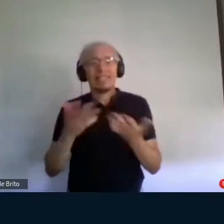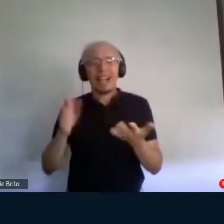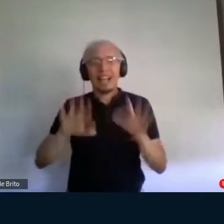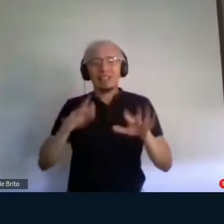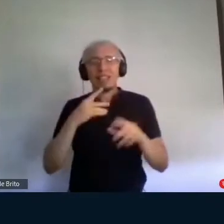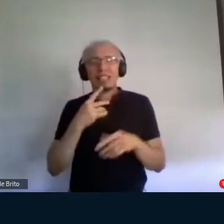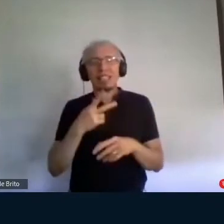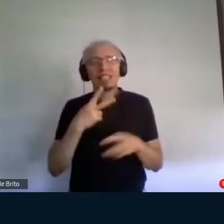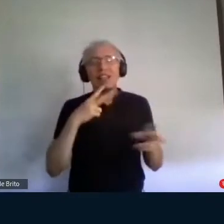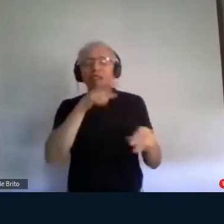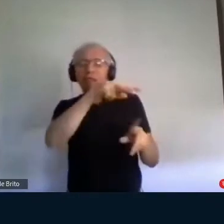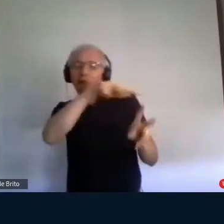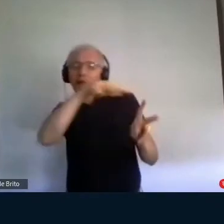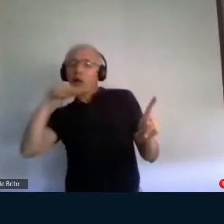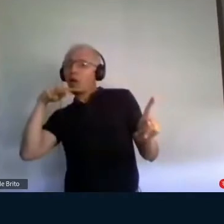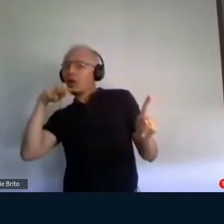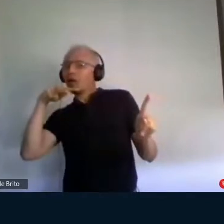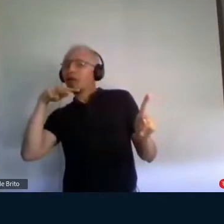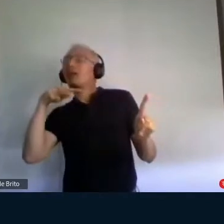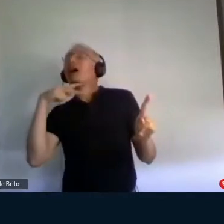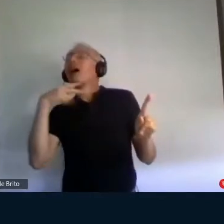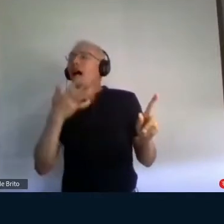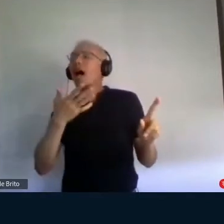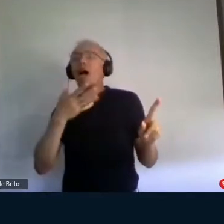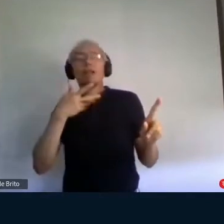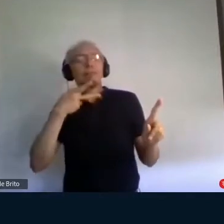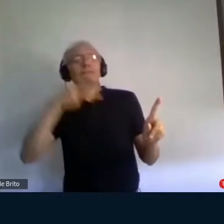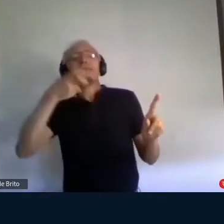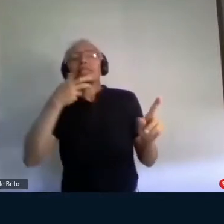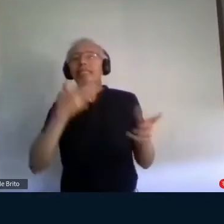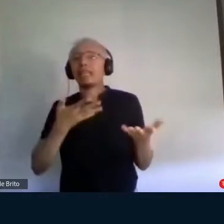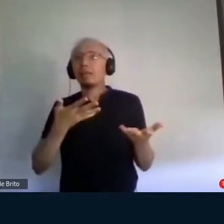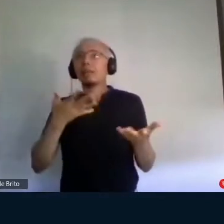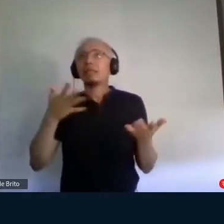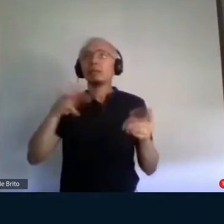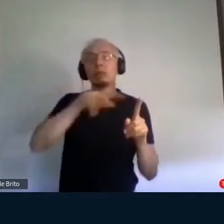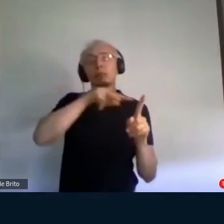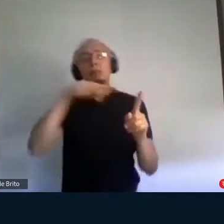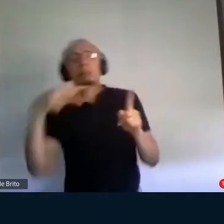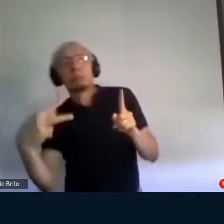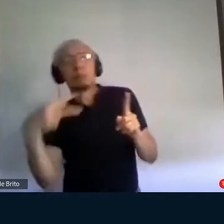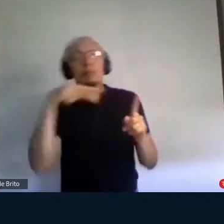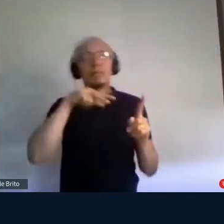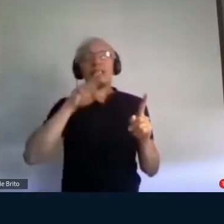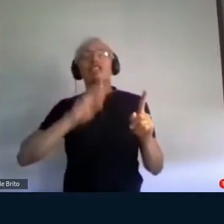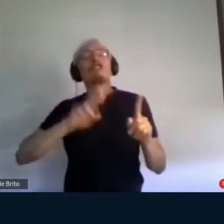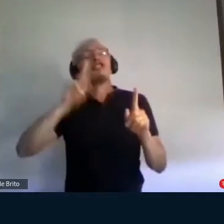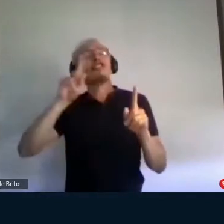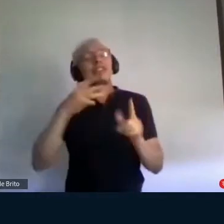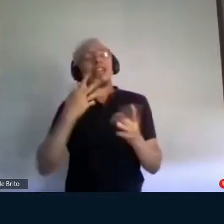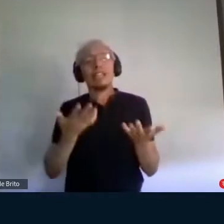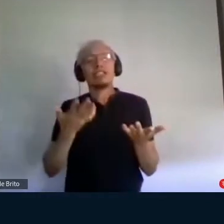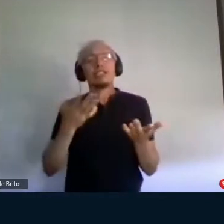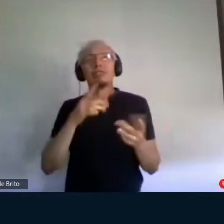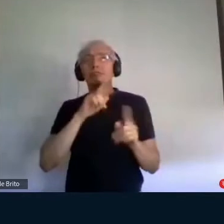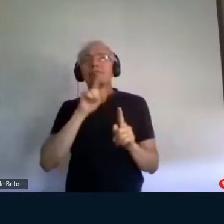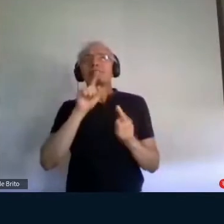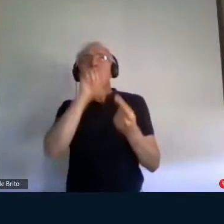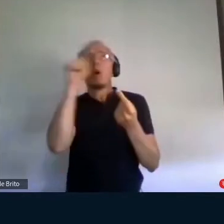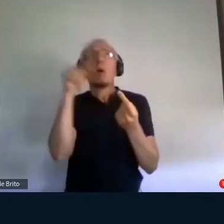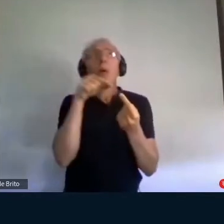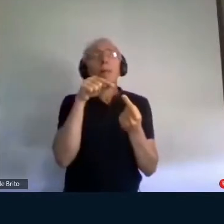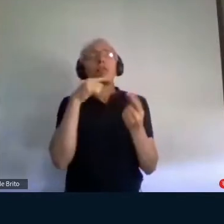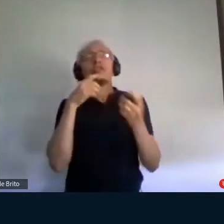essa visão de fora me ajuda a ter uma perspectiva talvez mais distanciada e objetivada